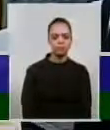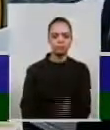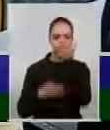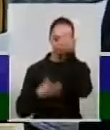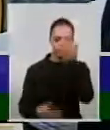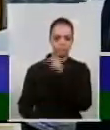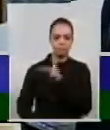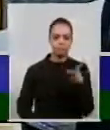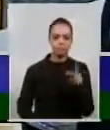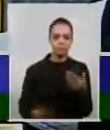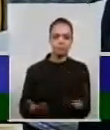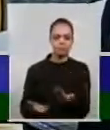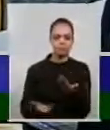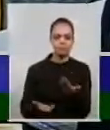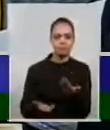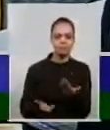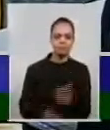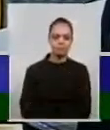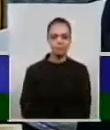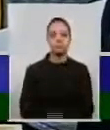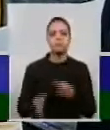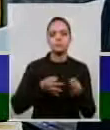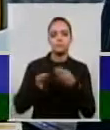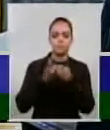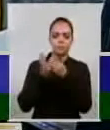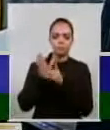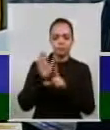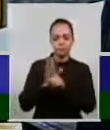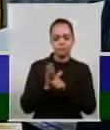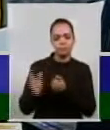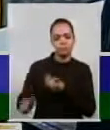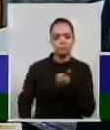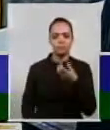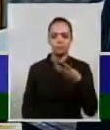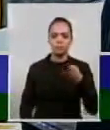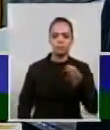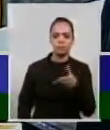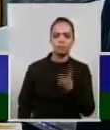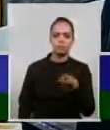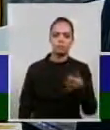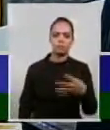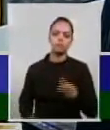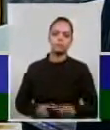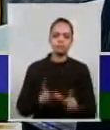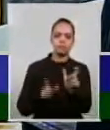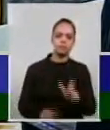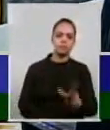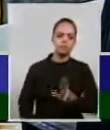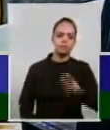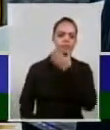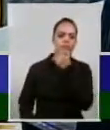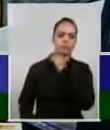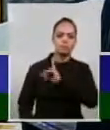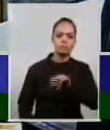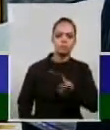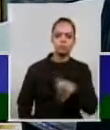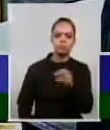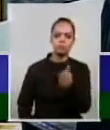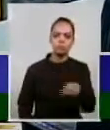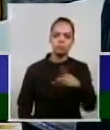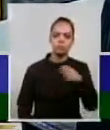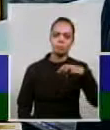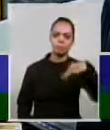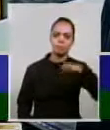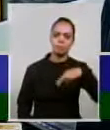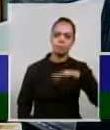Obrigado, senhor presidente. Projeto de decreto legislativo 138/2014, concede título de cidadão honorário ao senhor João Pimenta